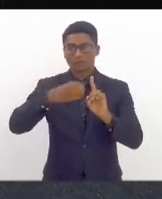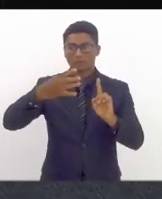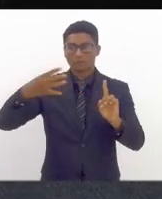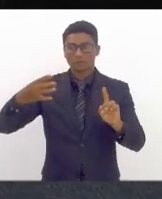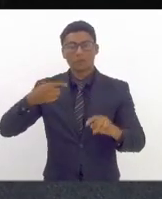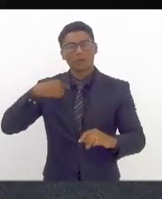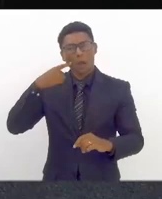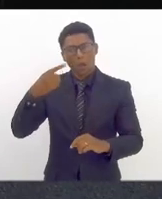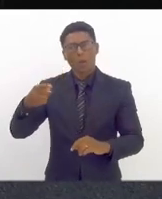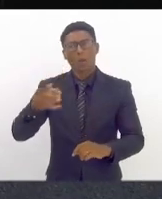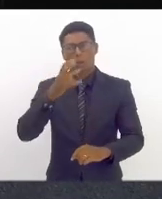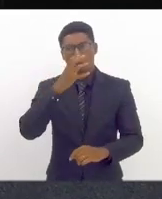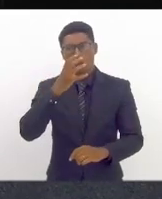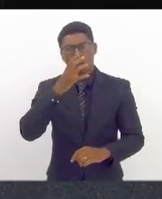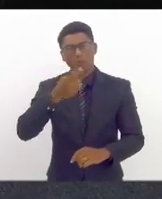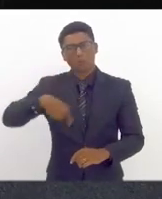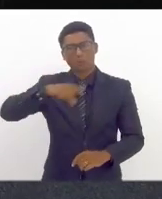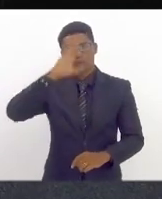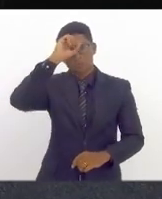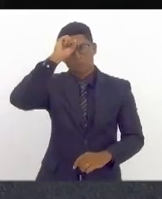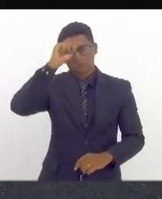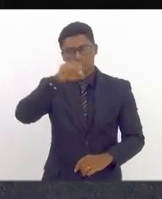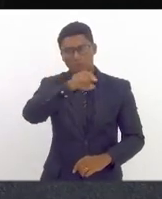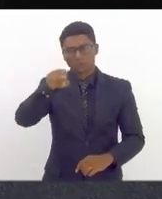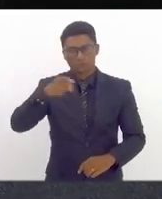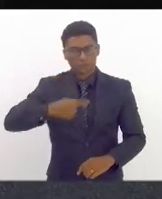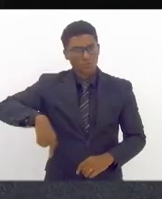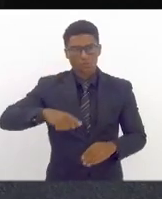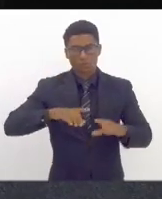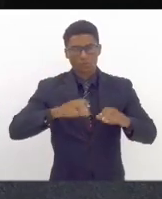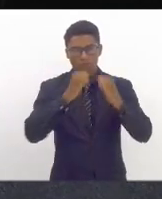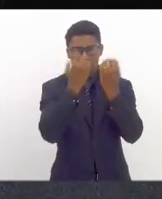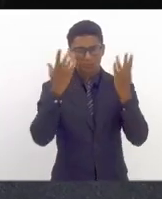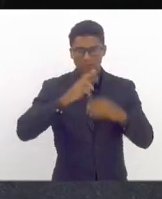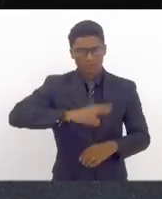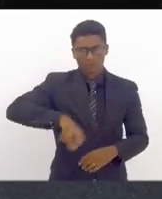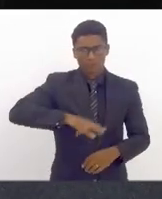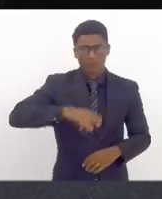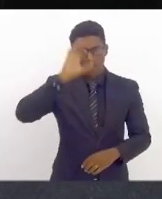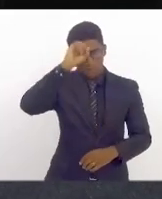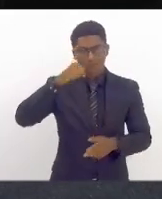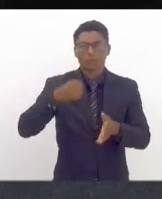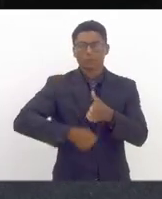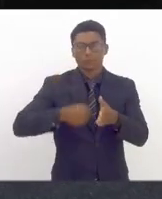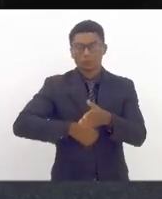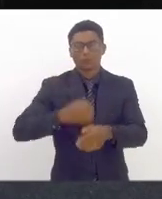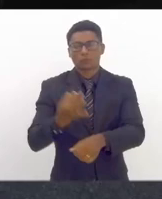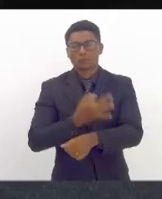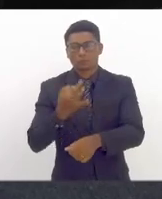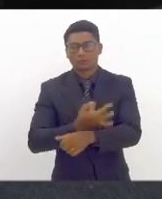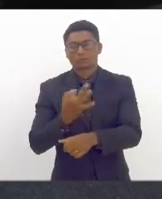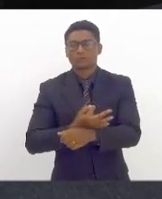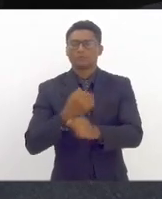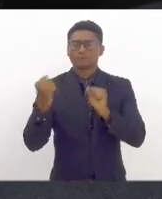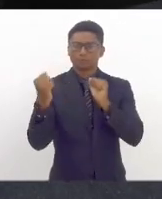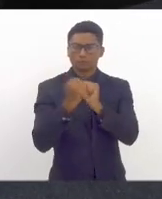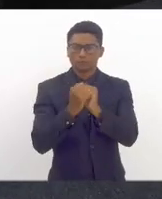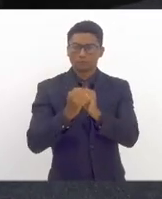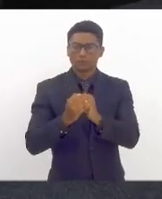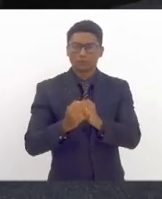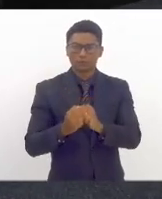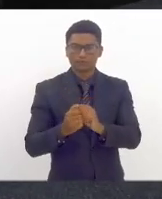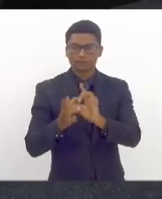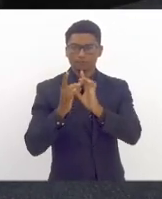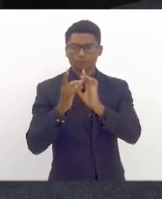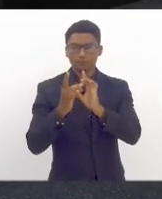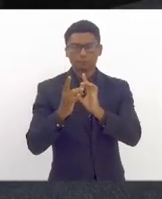e como que a gente tem que aprender com vocês os não indígenas têm aprender sobre luta sobre resistência sobre fazer junto punho punho lado a